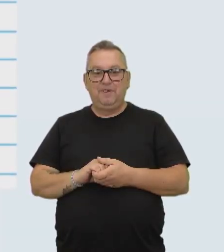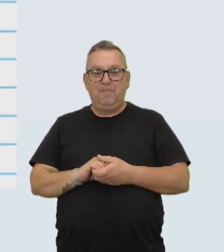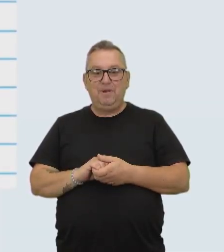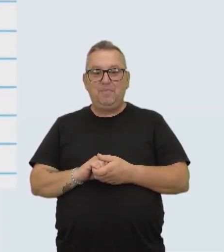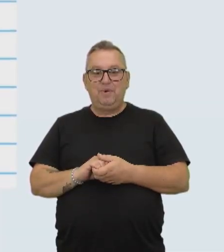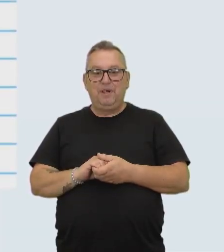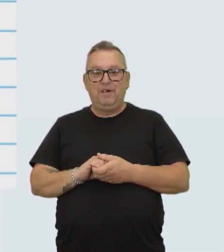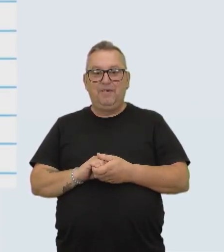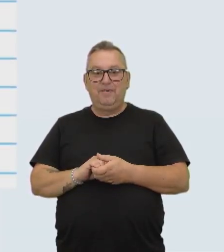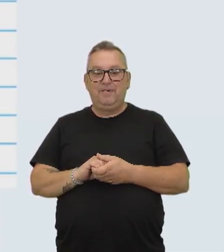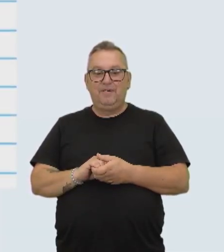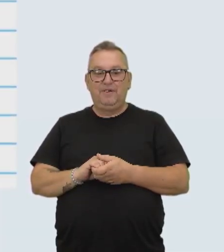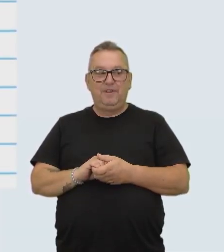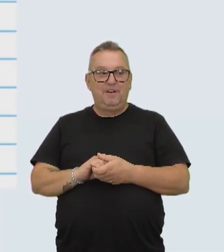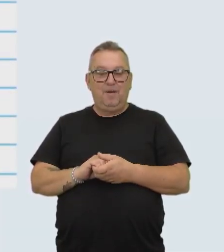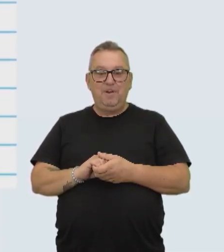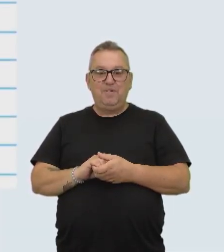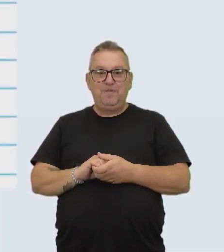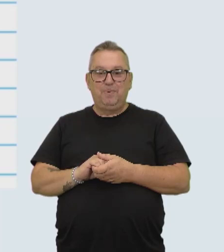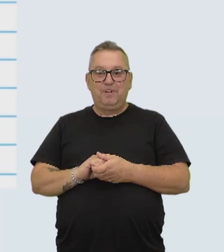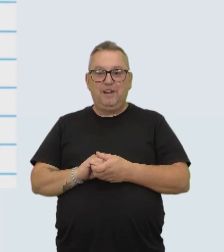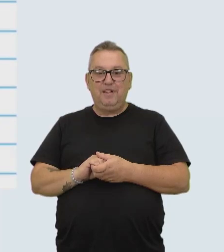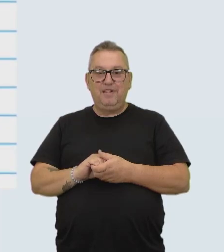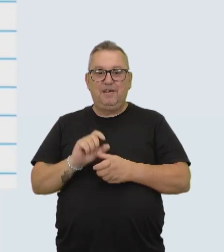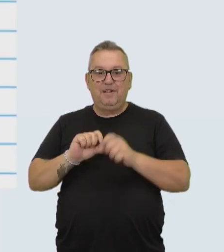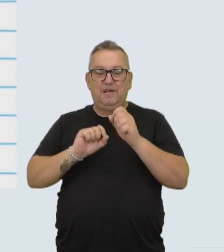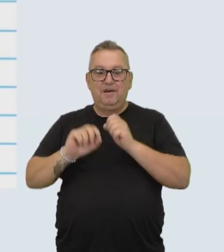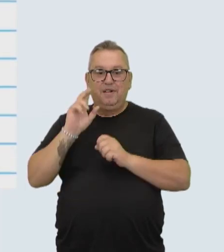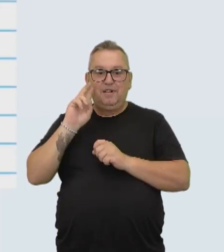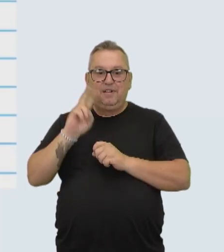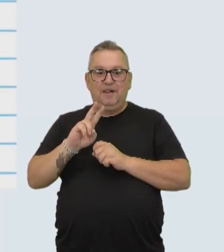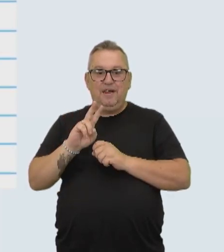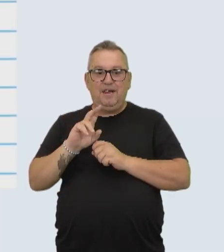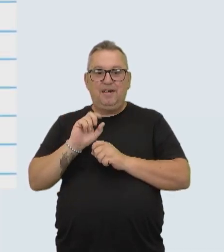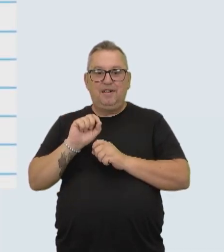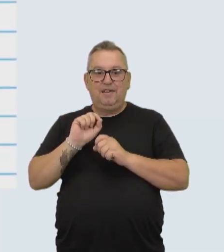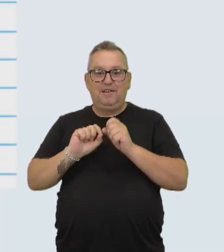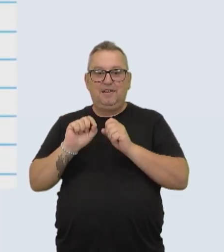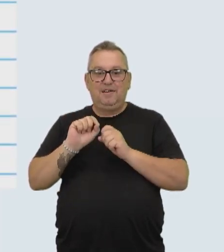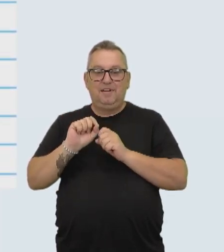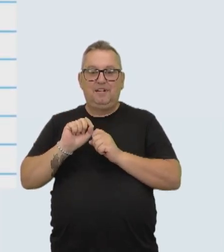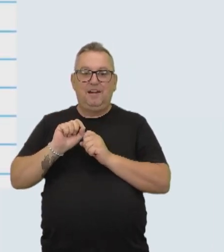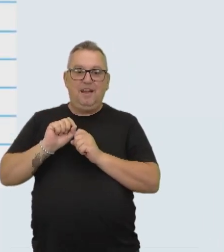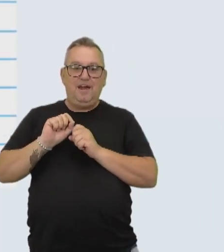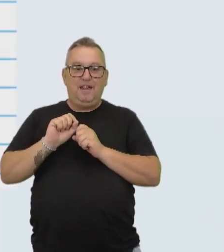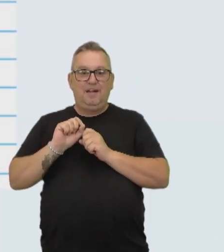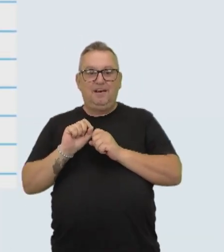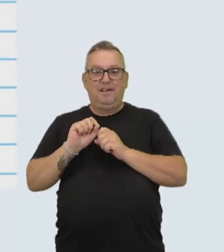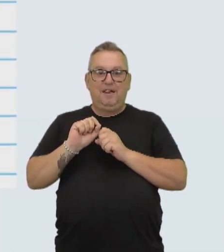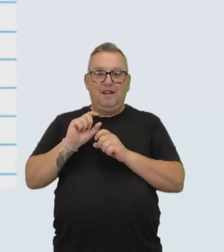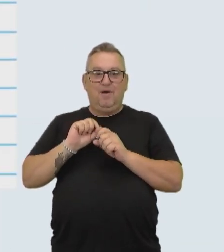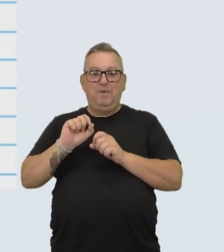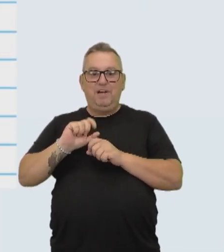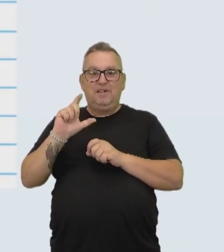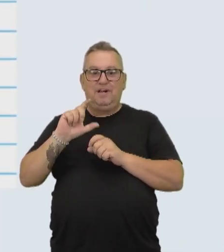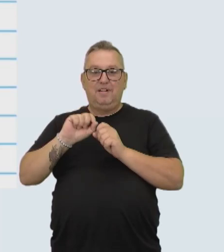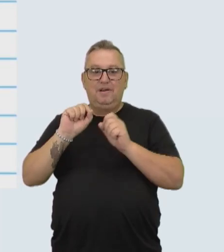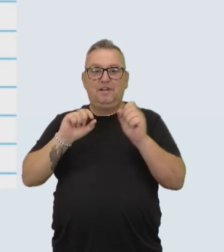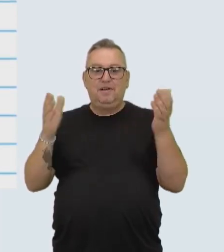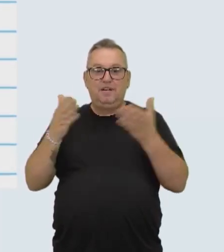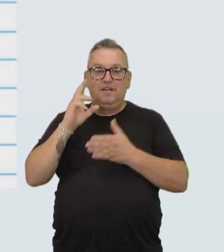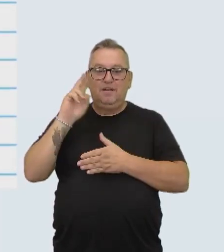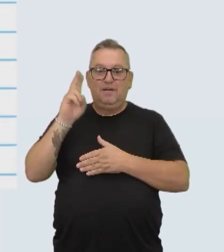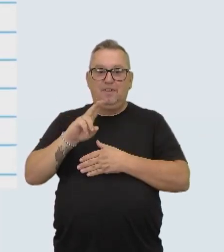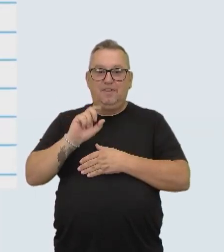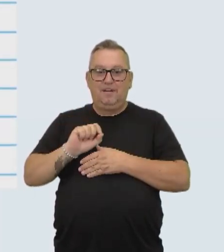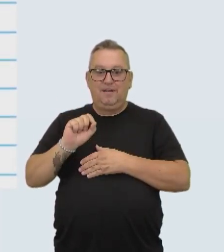Olá, sejam bem-vindos ao IBGE Explica. Que tal conversarmos sobre pedologia? Não. Não vamos falar sobre o estudo